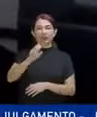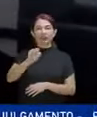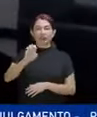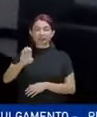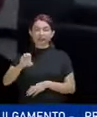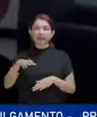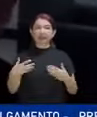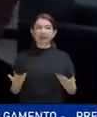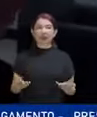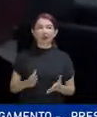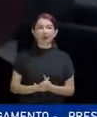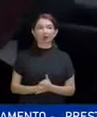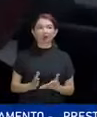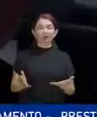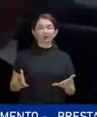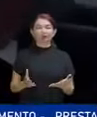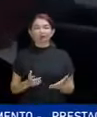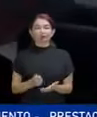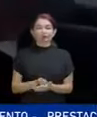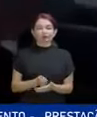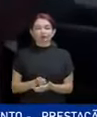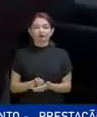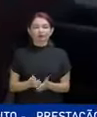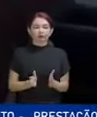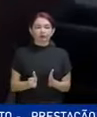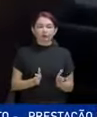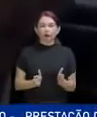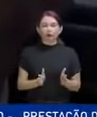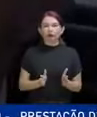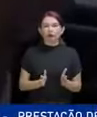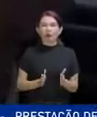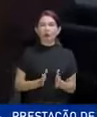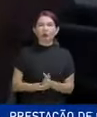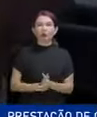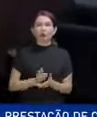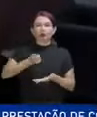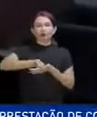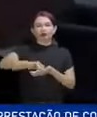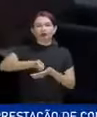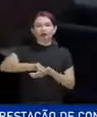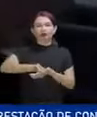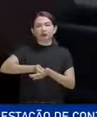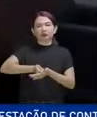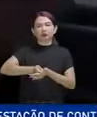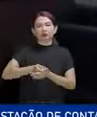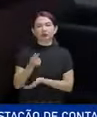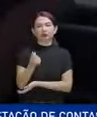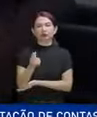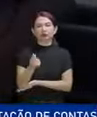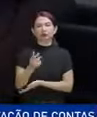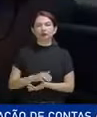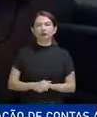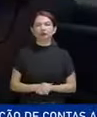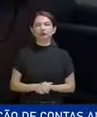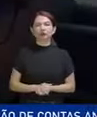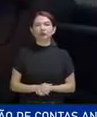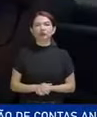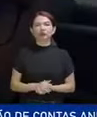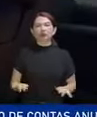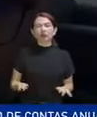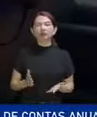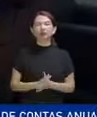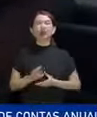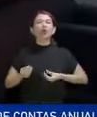eles criam um arbítrio de o que seria taxativo, né? Qual valor seria taxativo. Quem que é o dono dessa